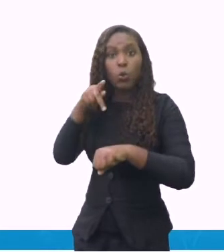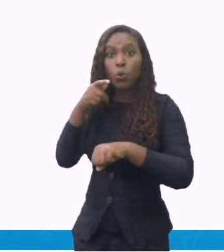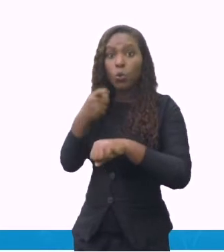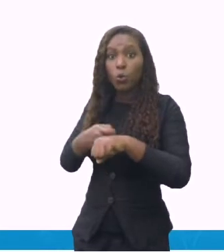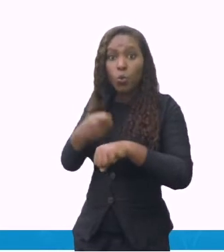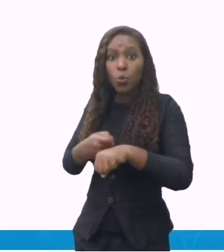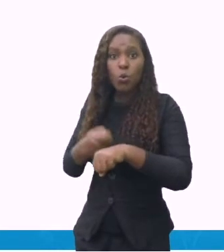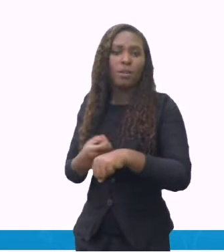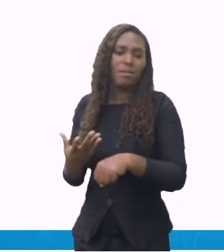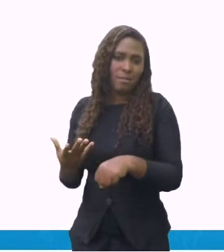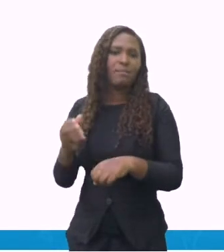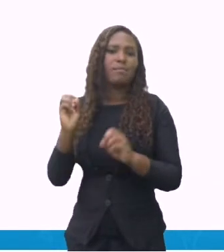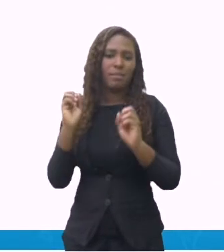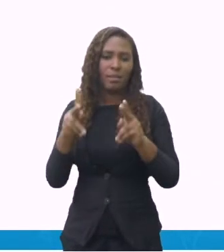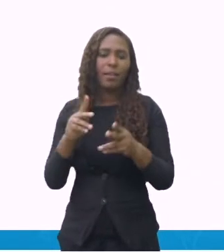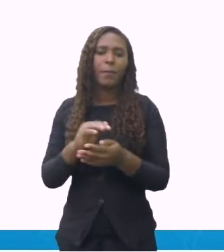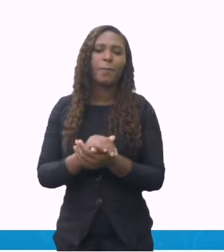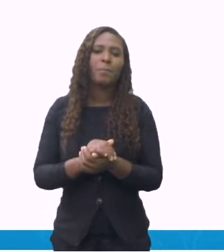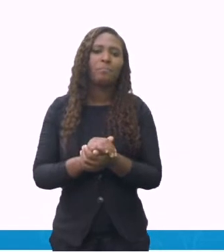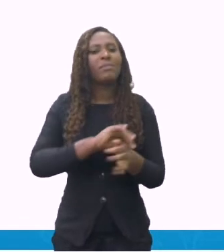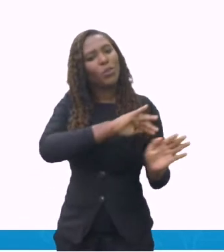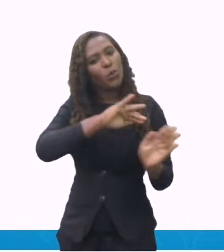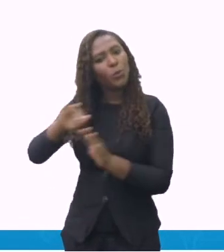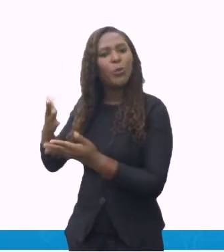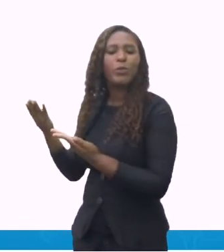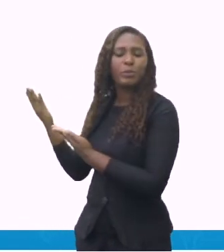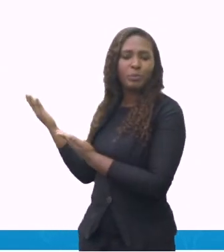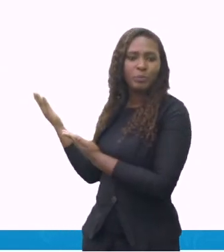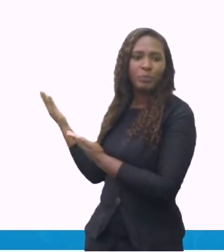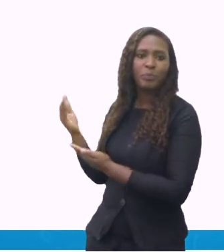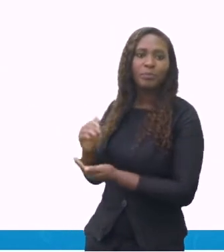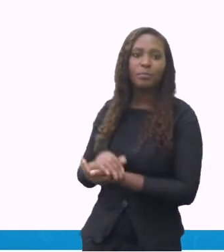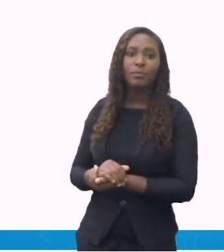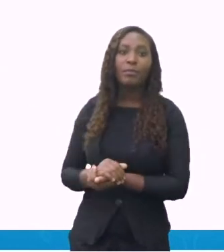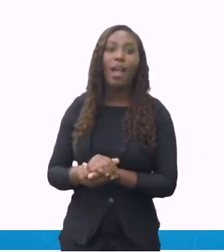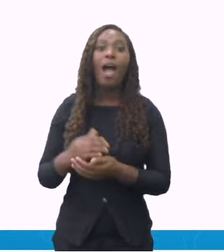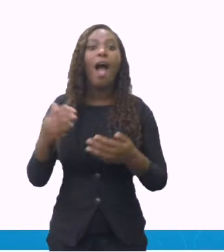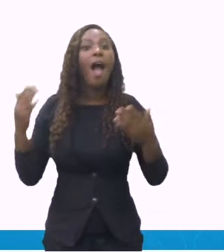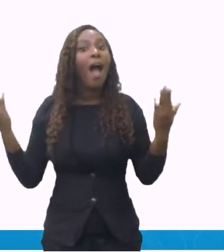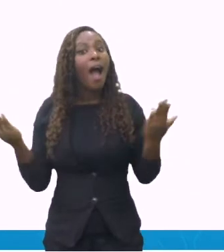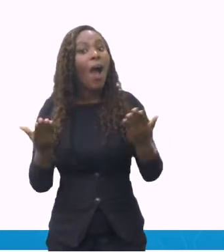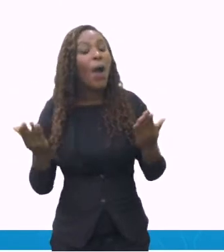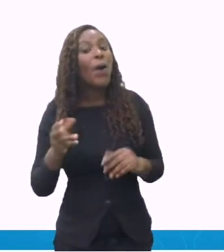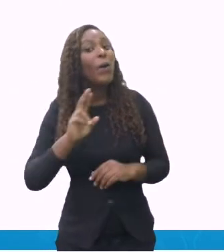rochas magmáticas. Vamos ver a próxima. Rochas